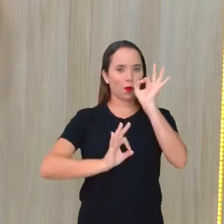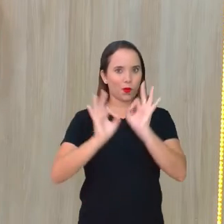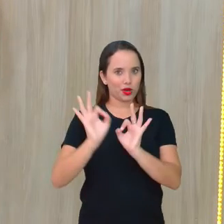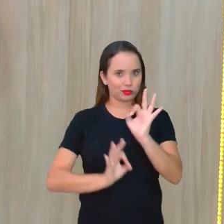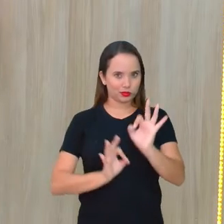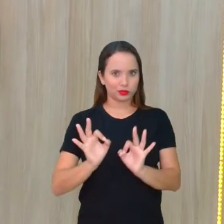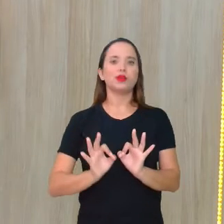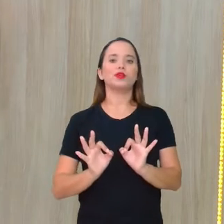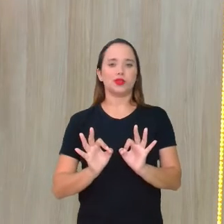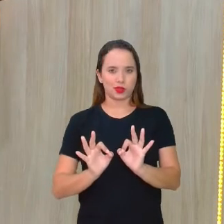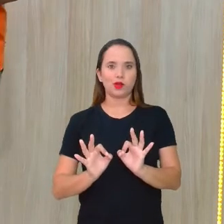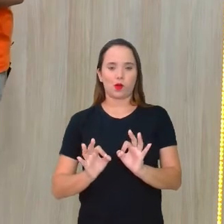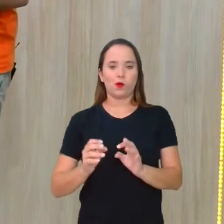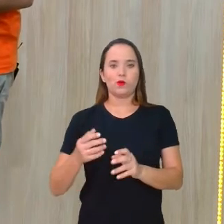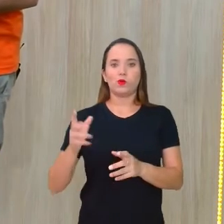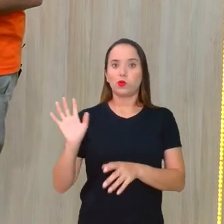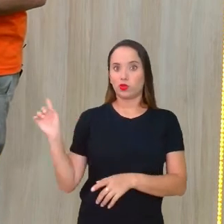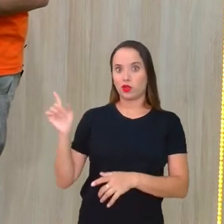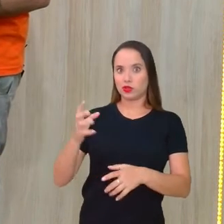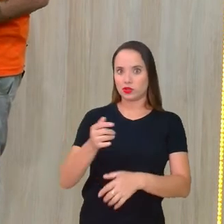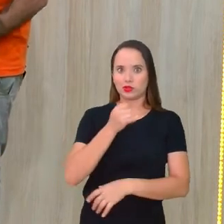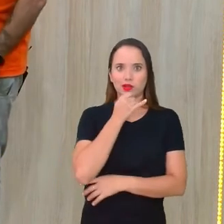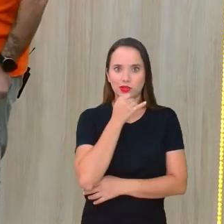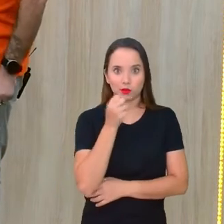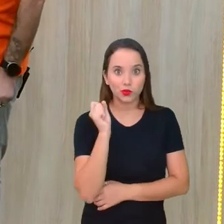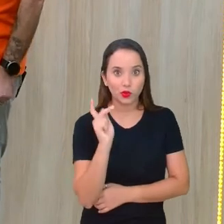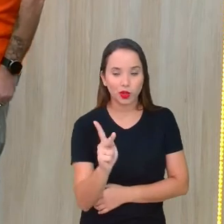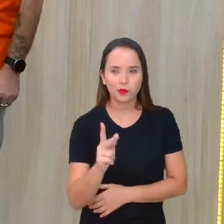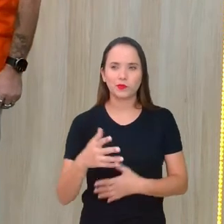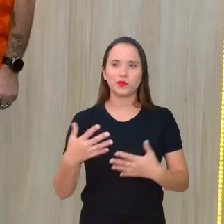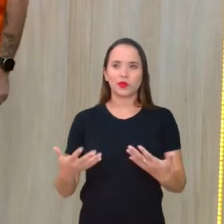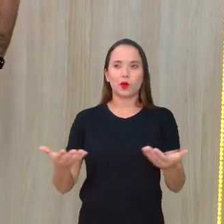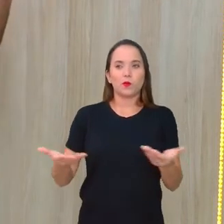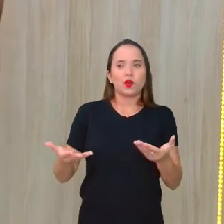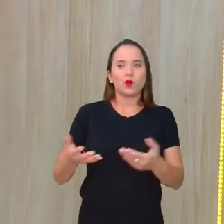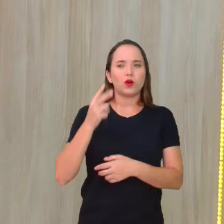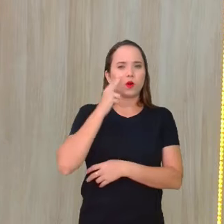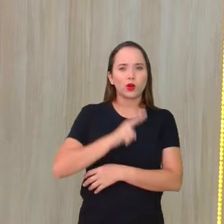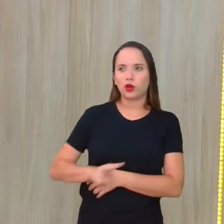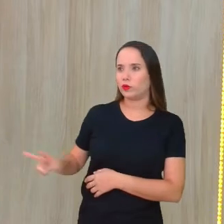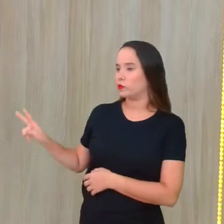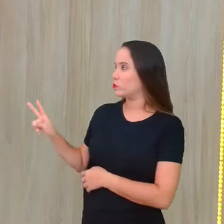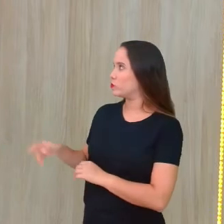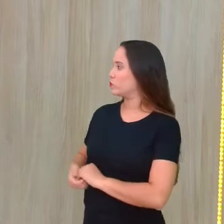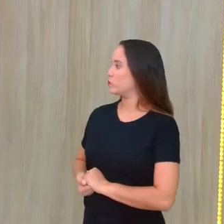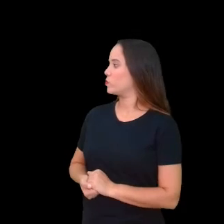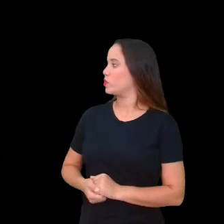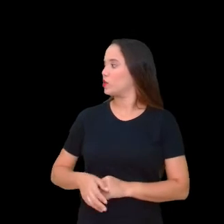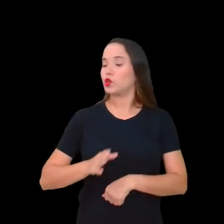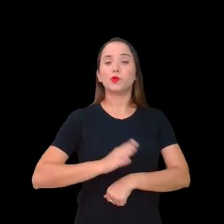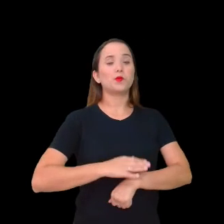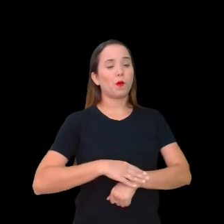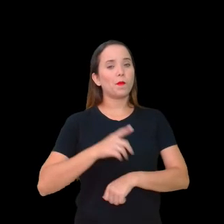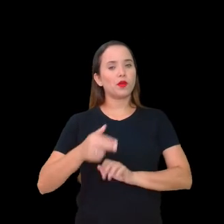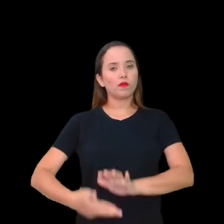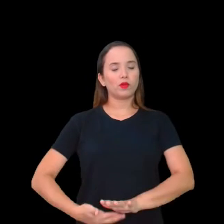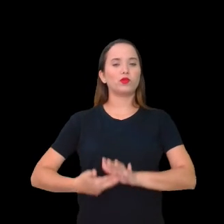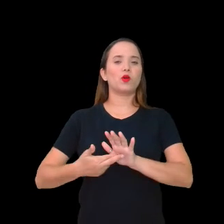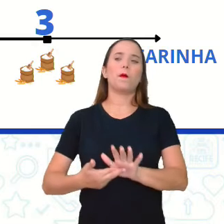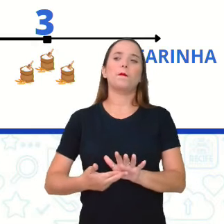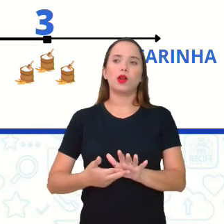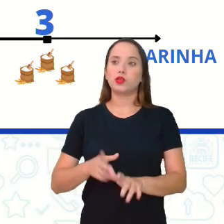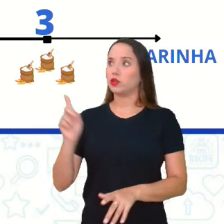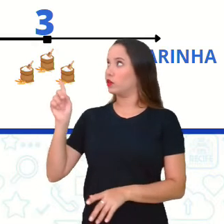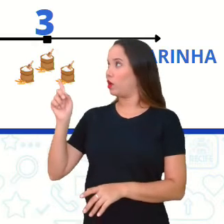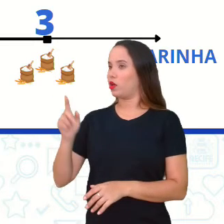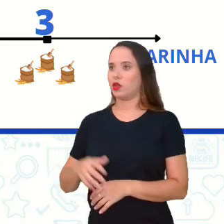bem essas situações, tá certo? Então, dá uma olhadinha aí, que quando a gente vai fazer essa representação